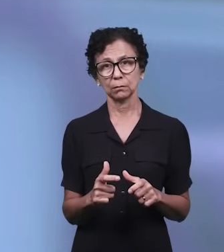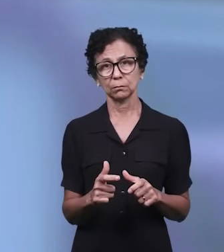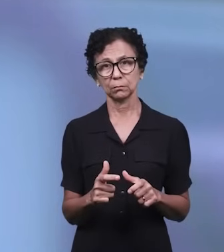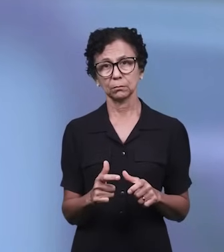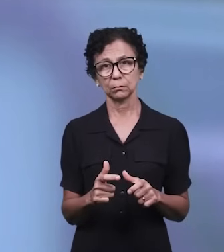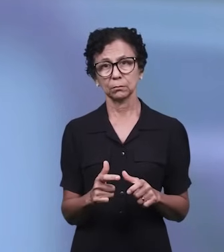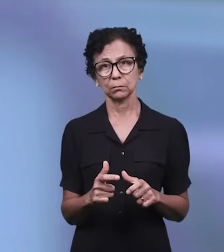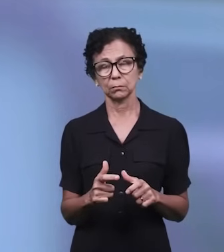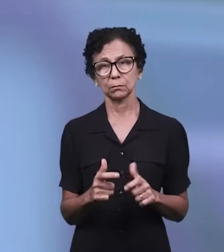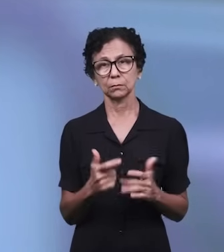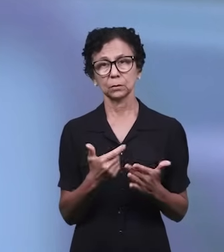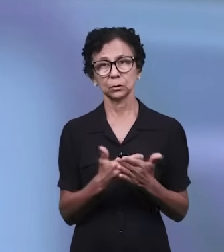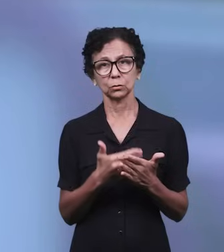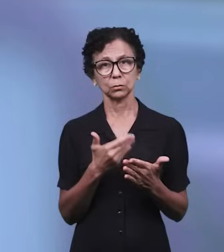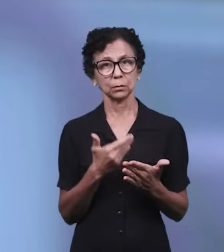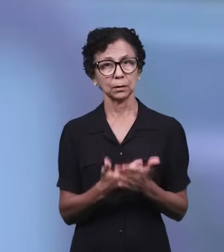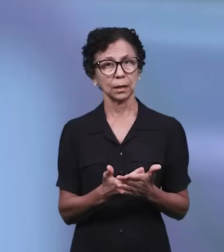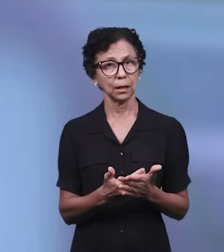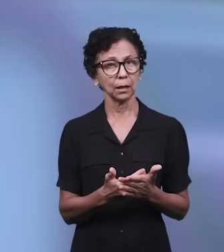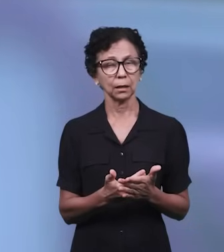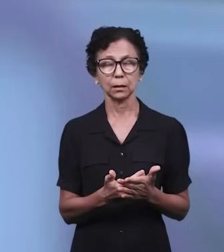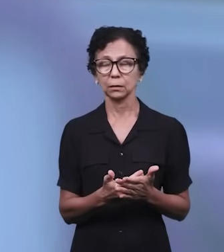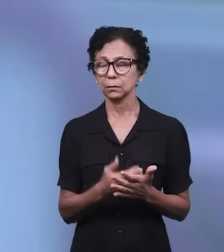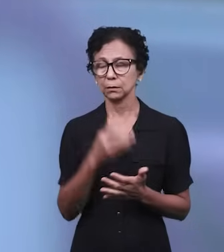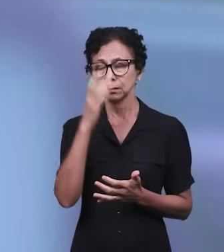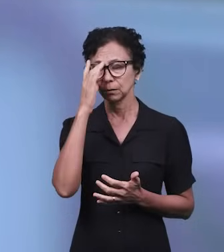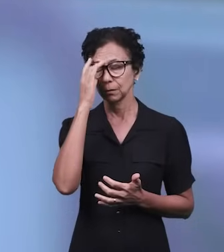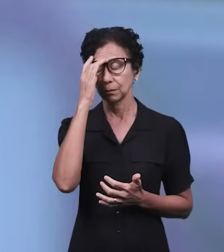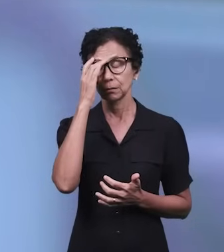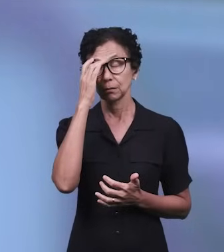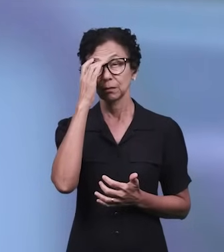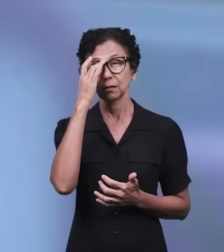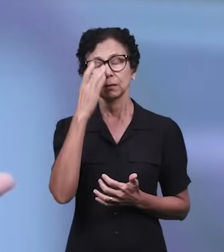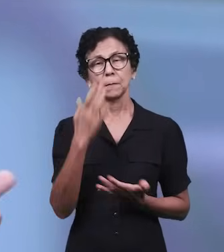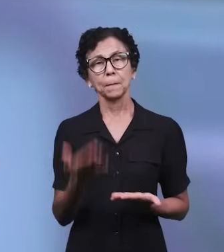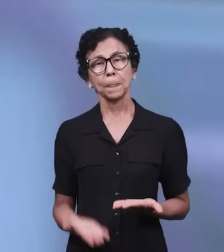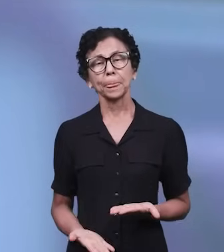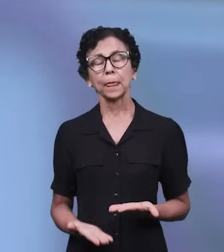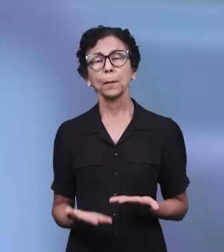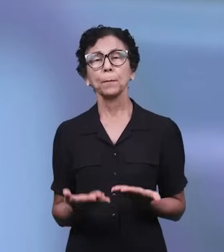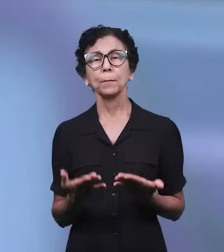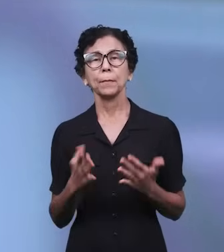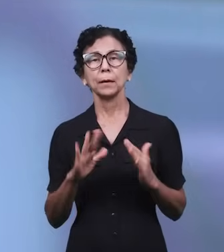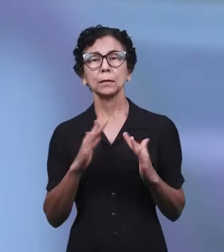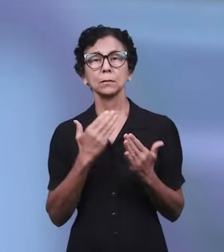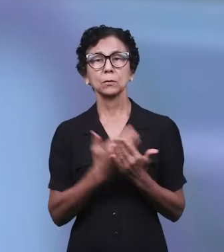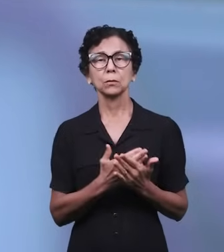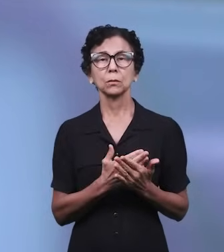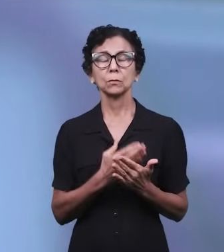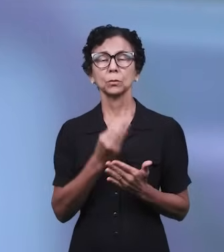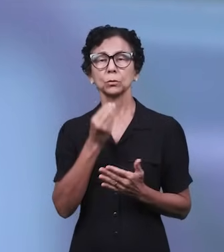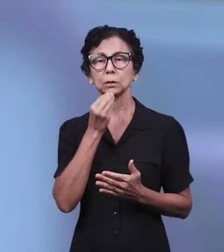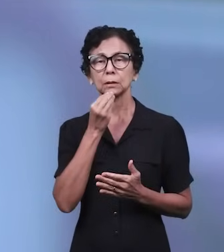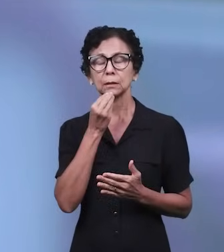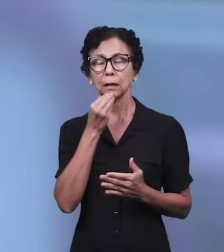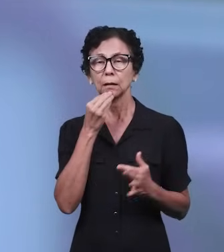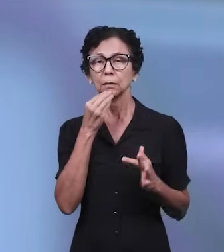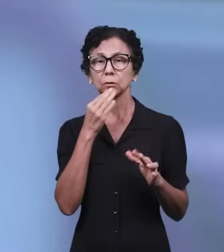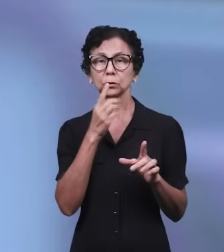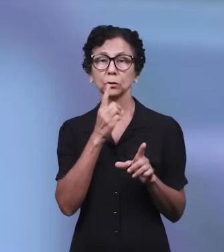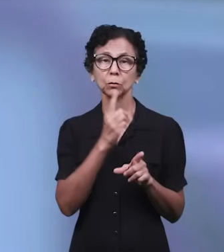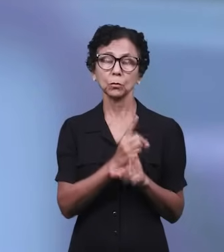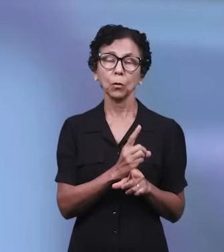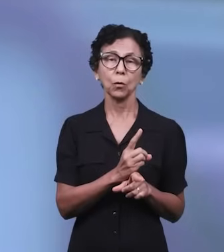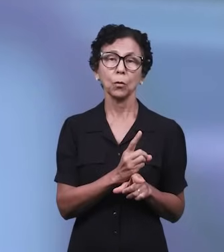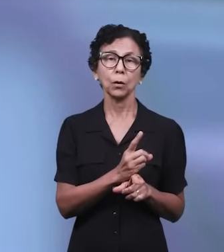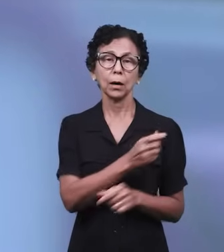espaço privilegiado, uma oportunidade de encontros, de trajetórias, de estudantes de diferentes